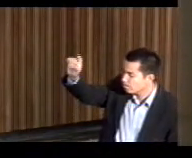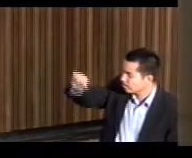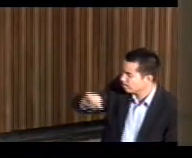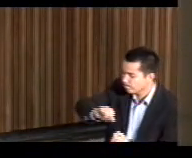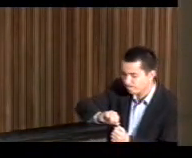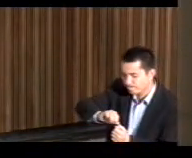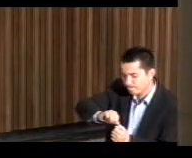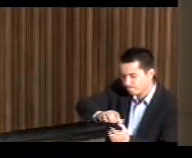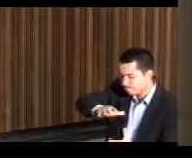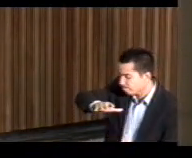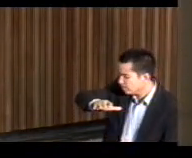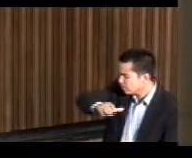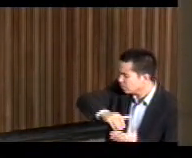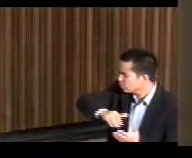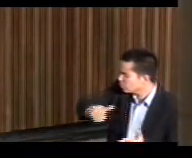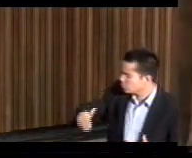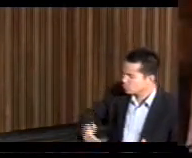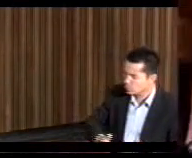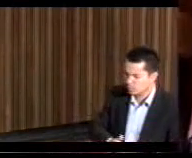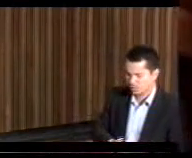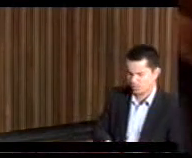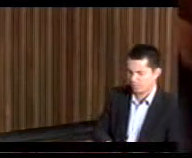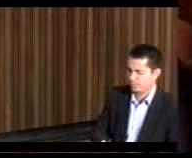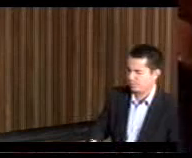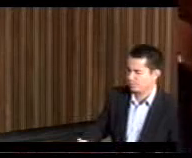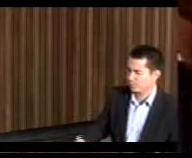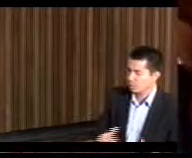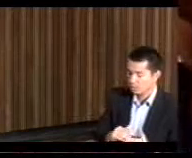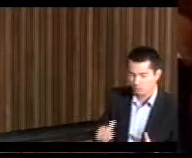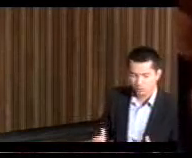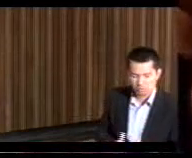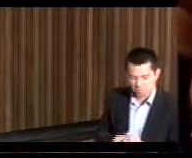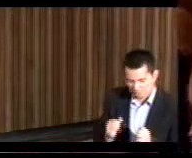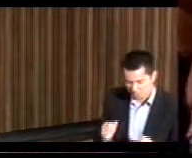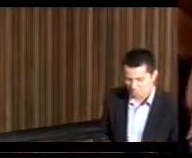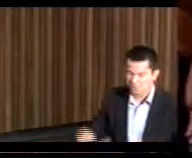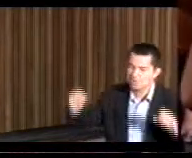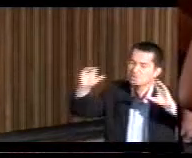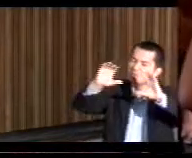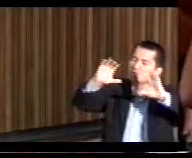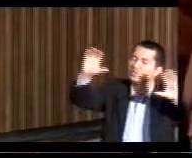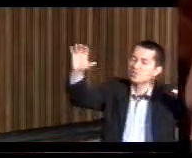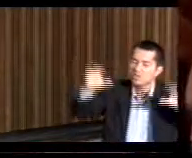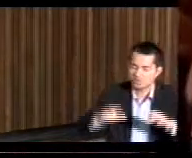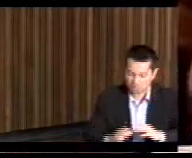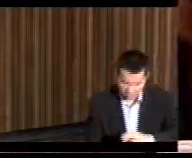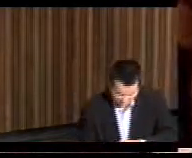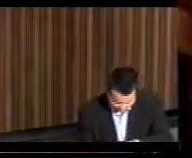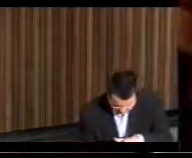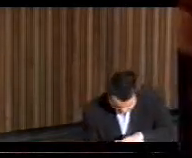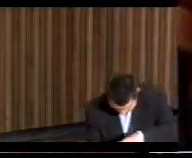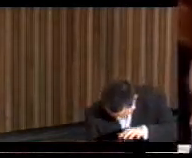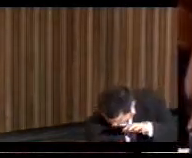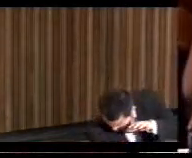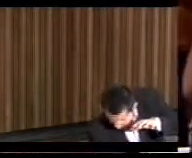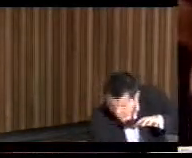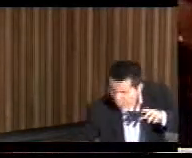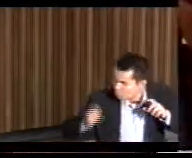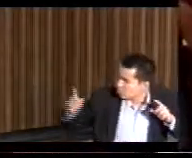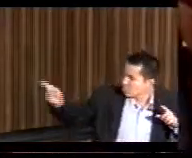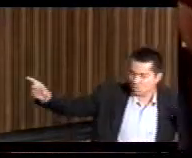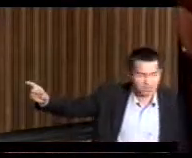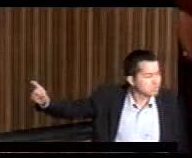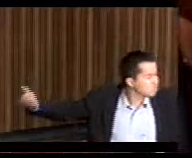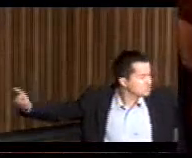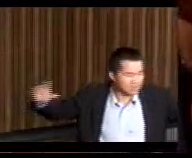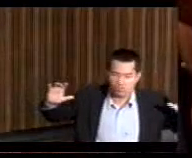sentado, todo o poder no céu, na terra, debaixo da terra, estão diante do Senhor e são